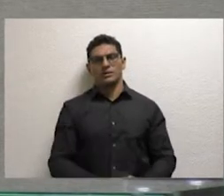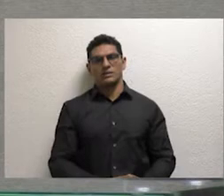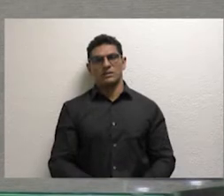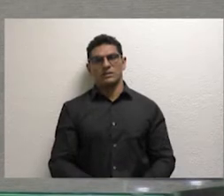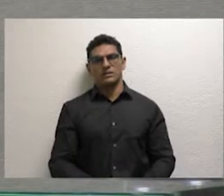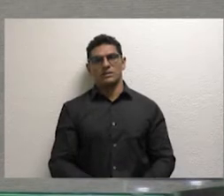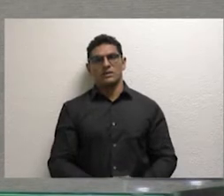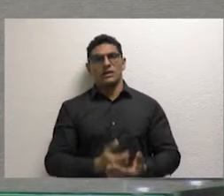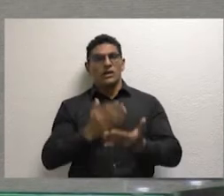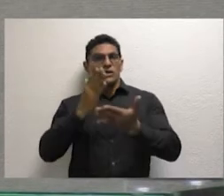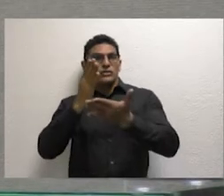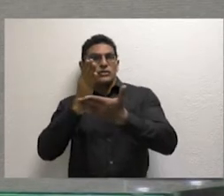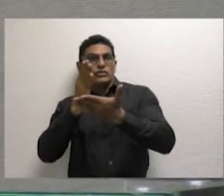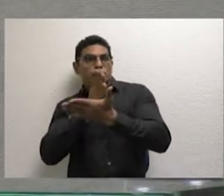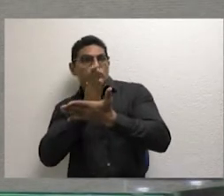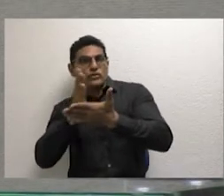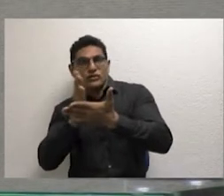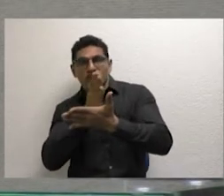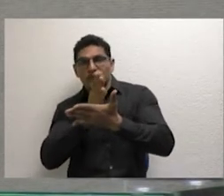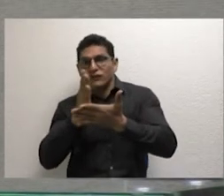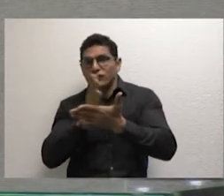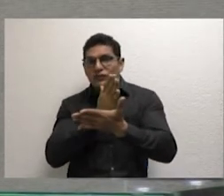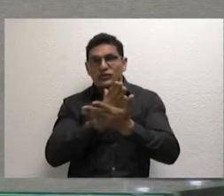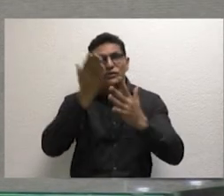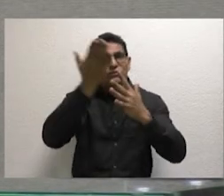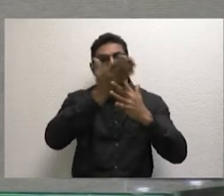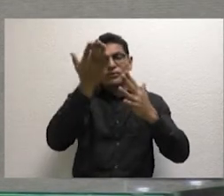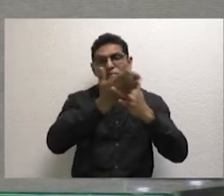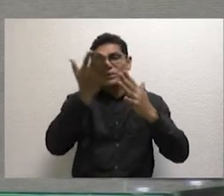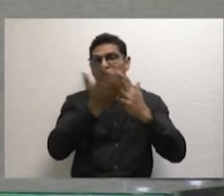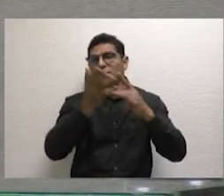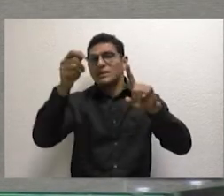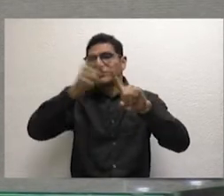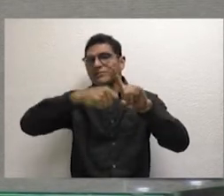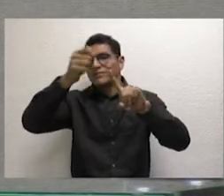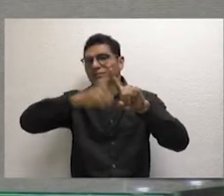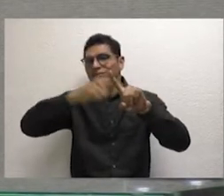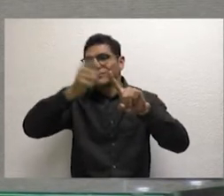dividido em parcelas mensais